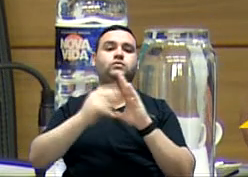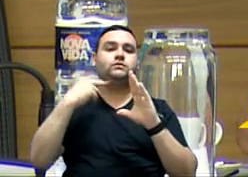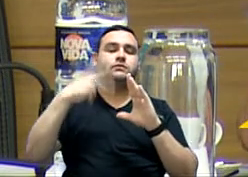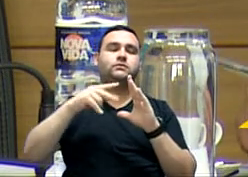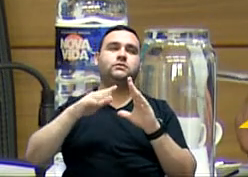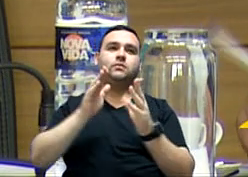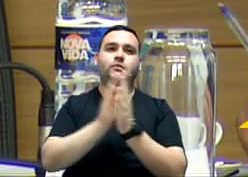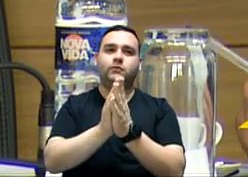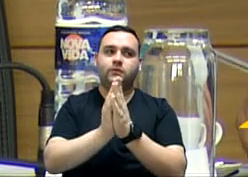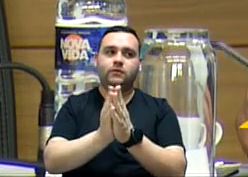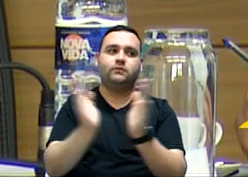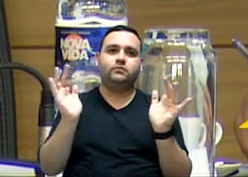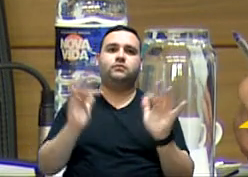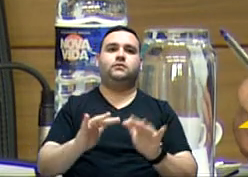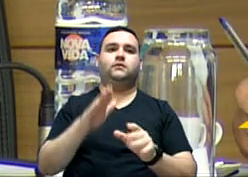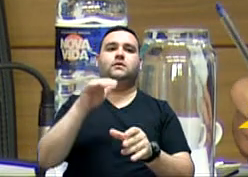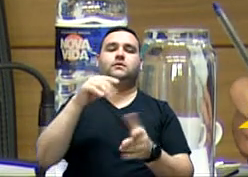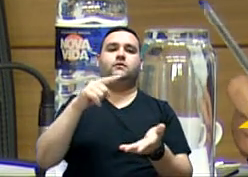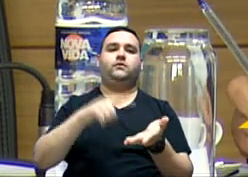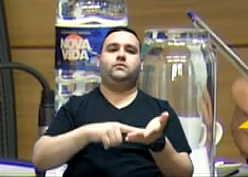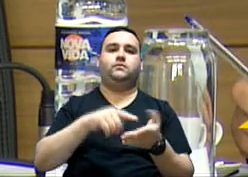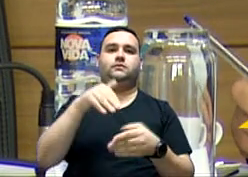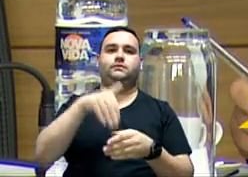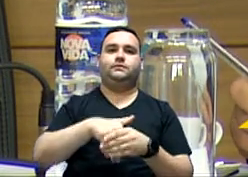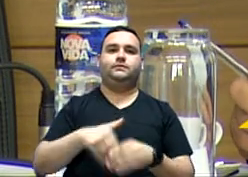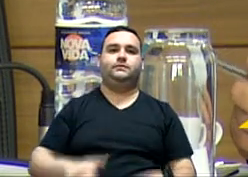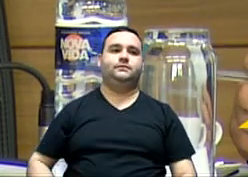venham para o plenário.